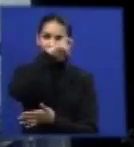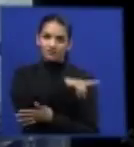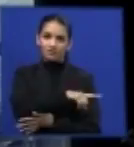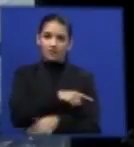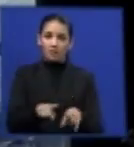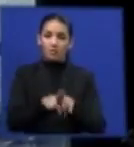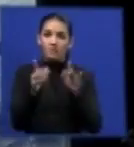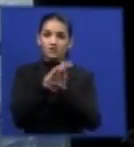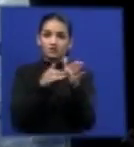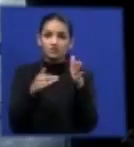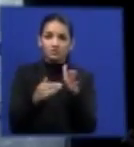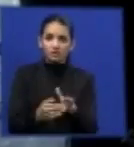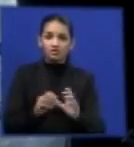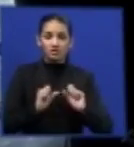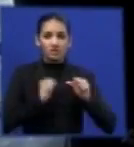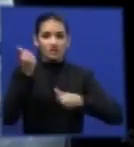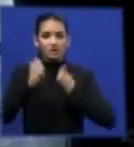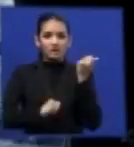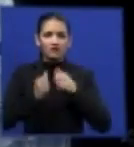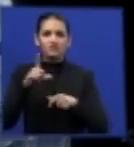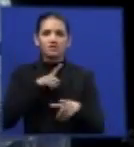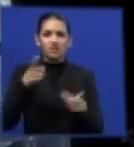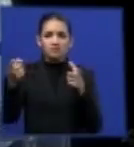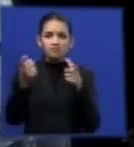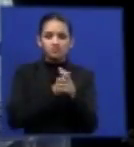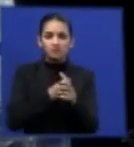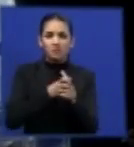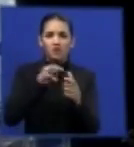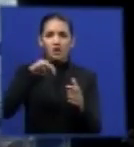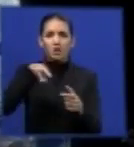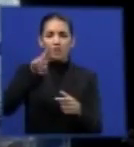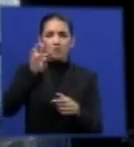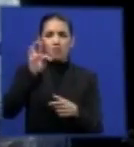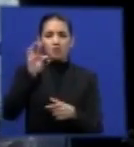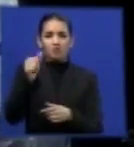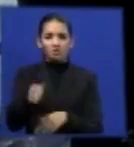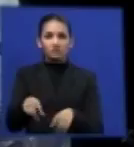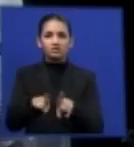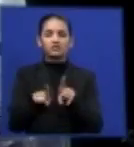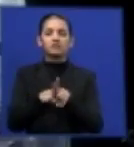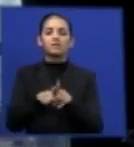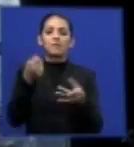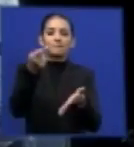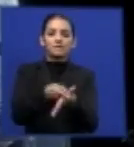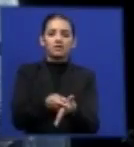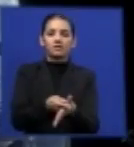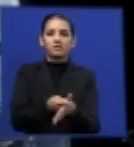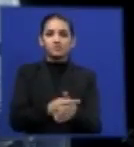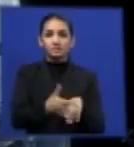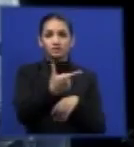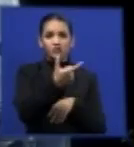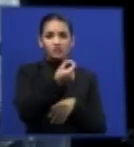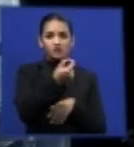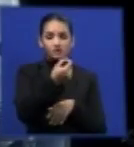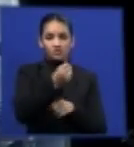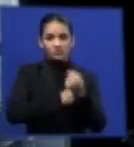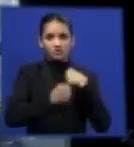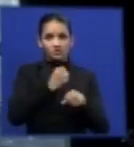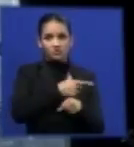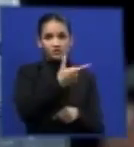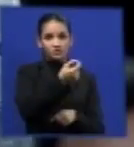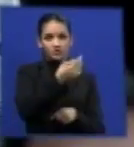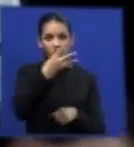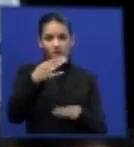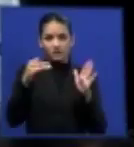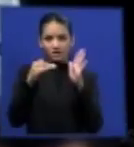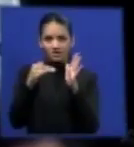foram multados e autuados por isso por exemplo entre 2003 e 2004 apenas